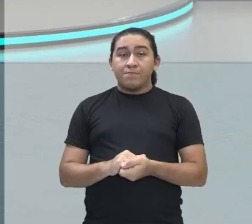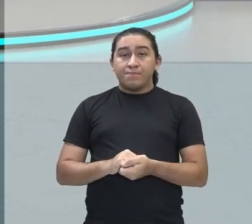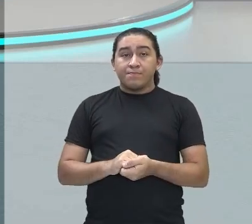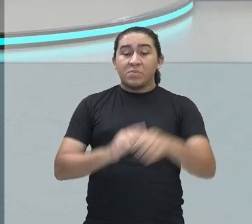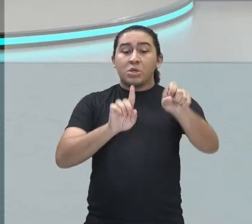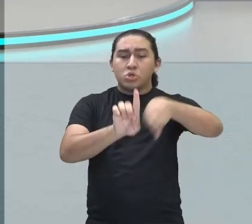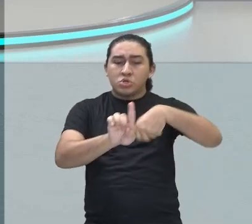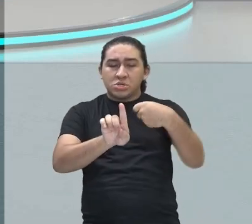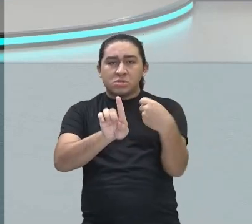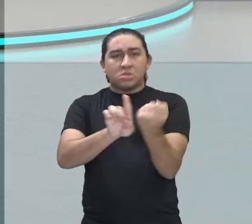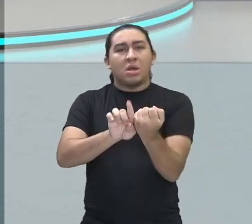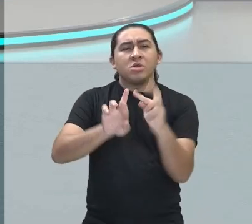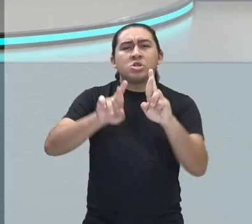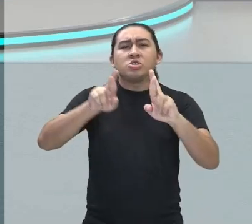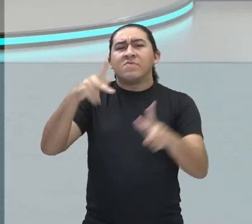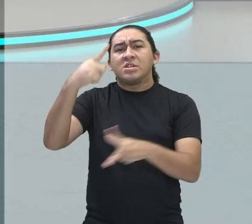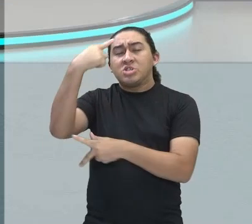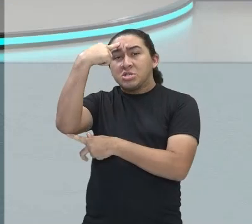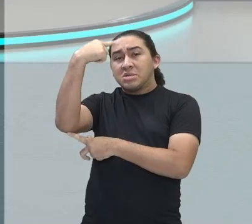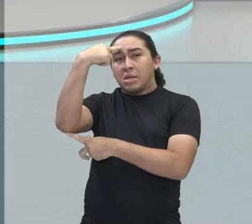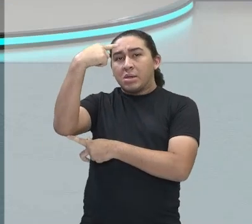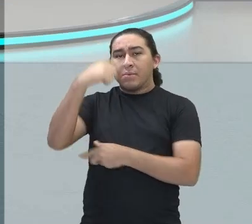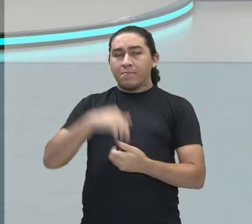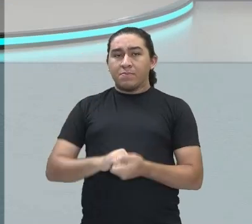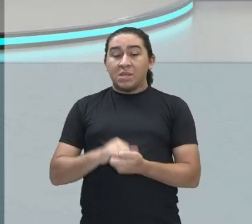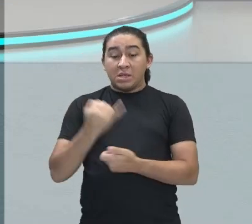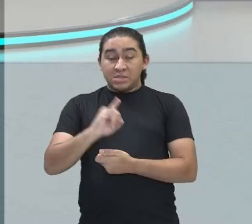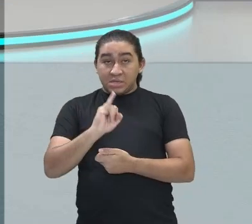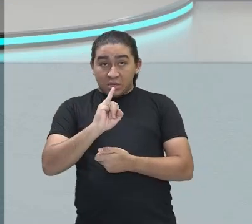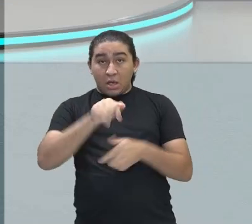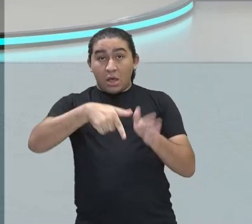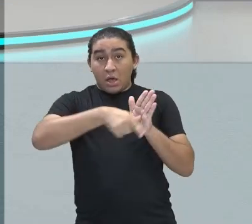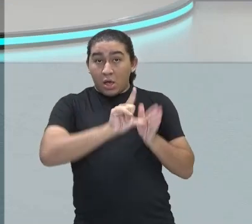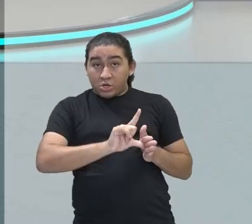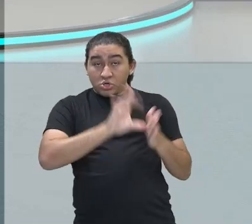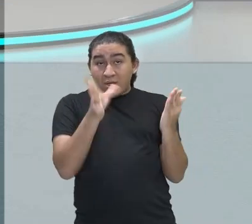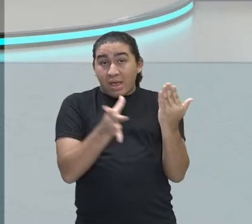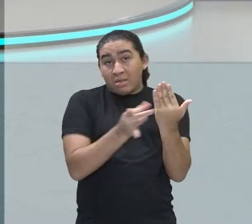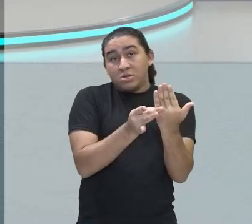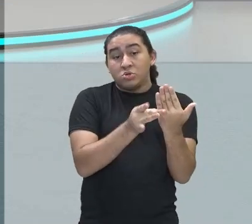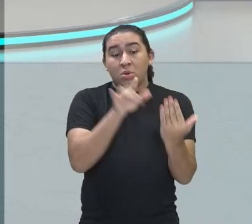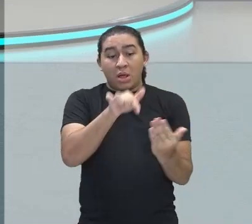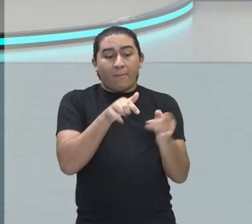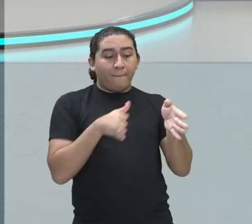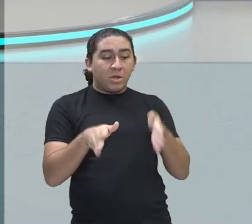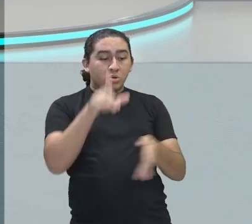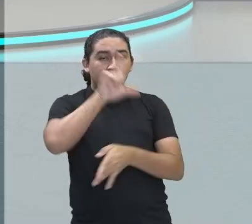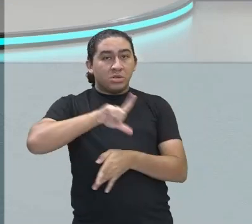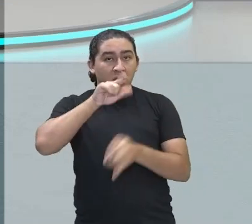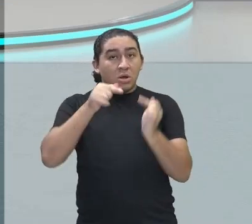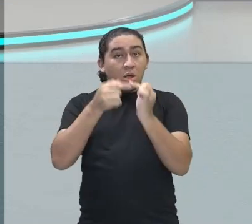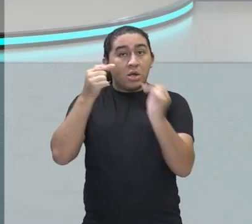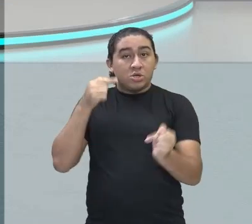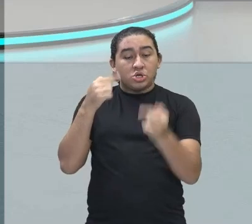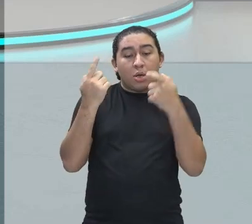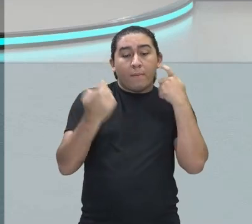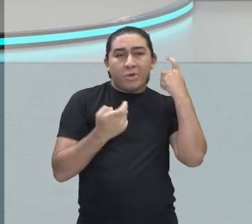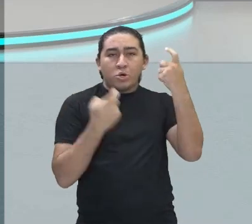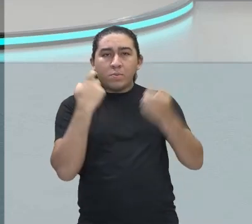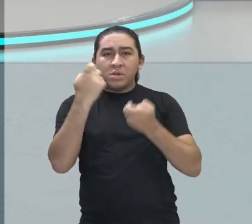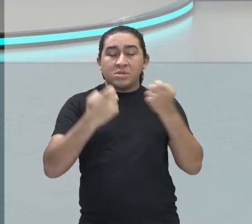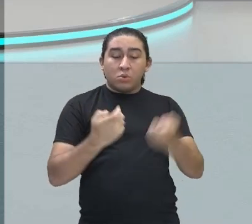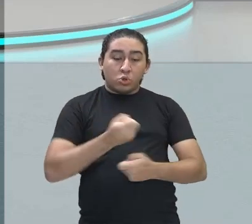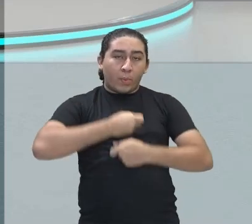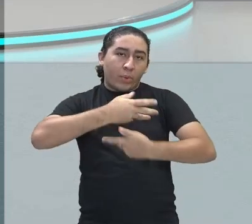alienação social. Então, se no realismo, que é o período literário anterior, a preocupação do